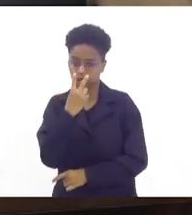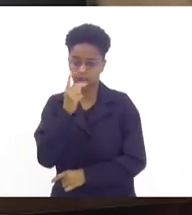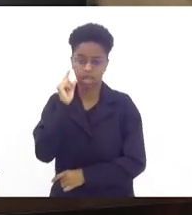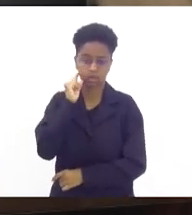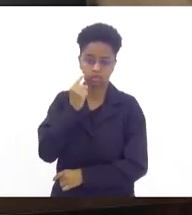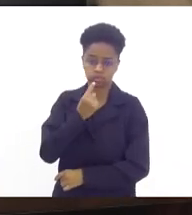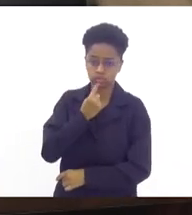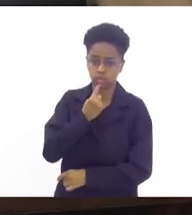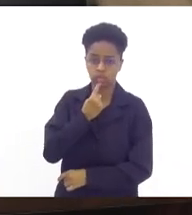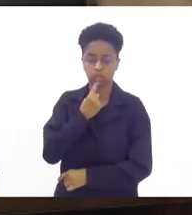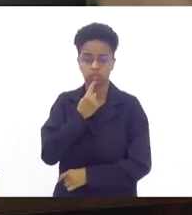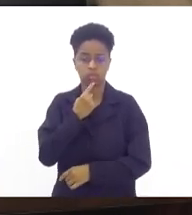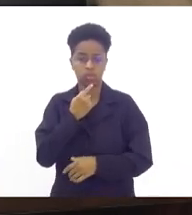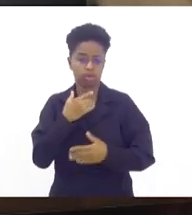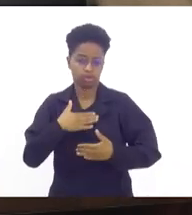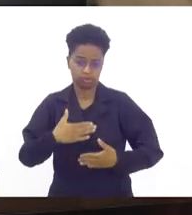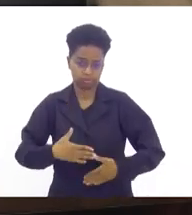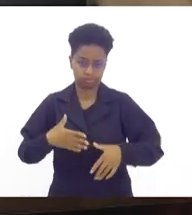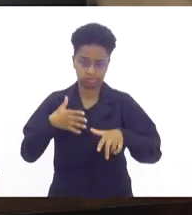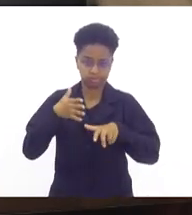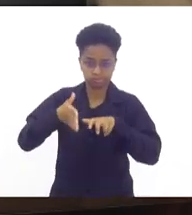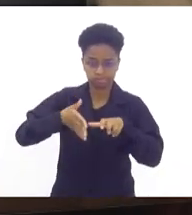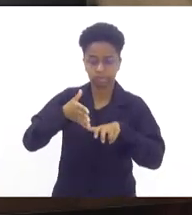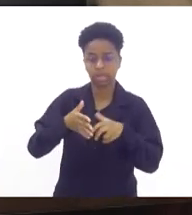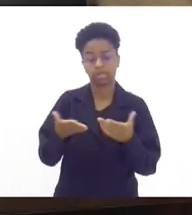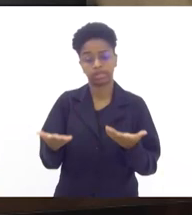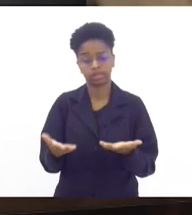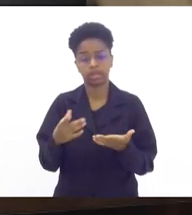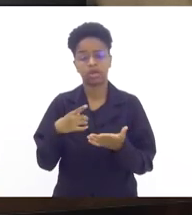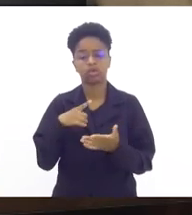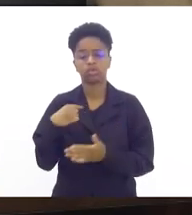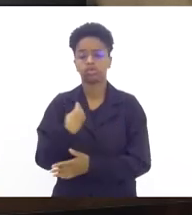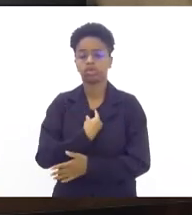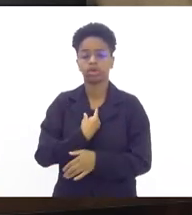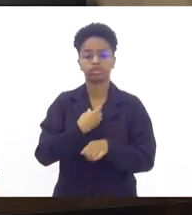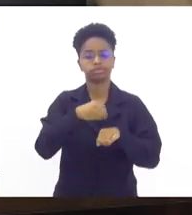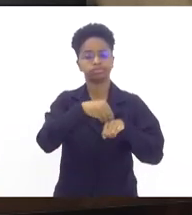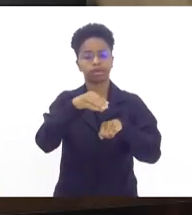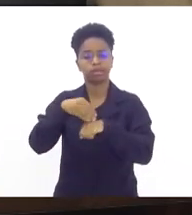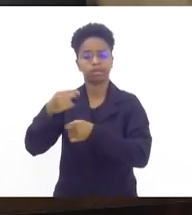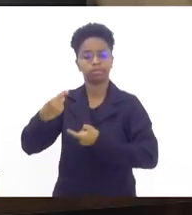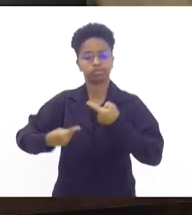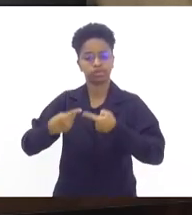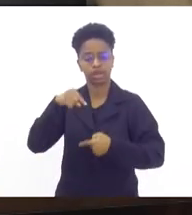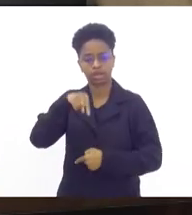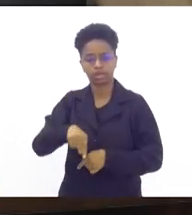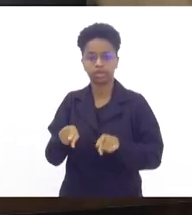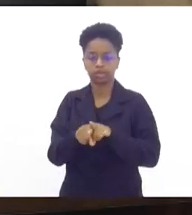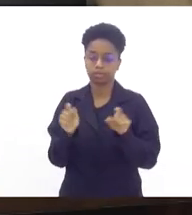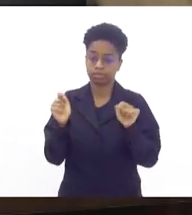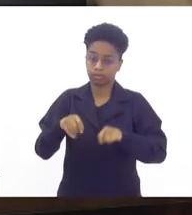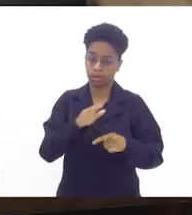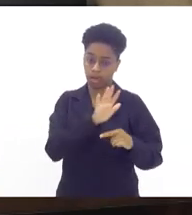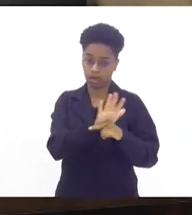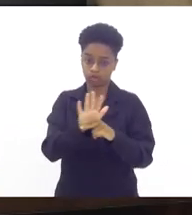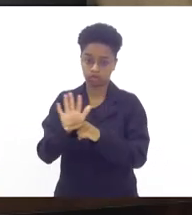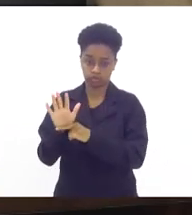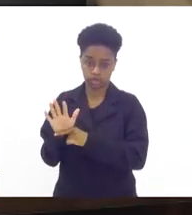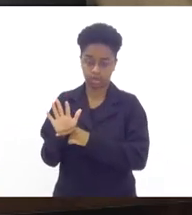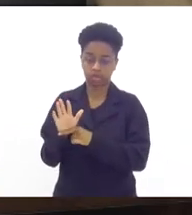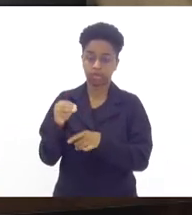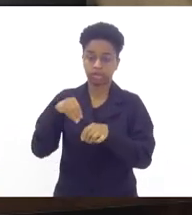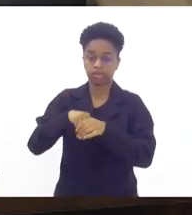locomoção né então isso tudo a gente tá transmitindo aqui a gente pode também ajudar a dentro